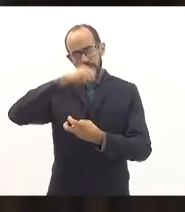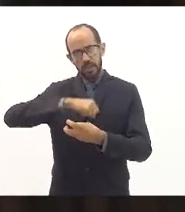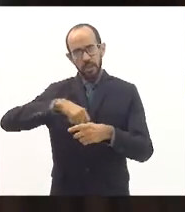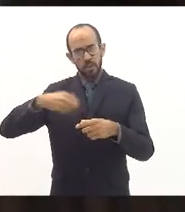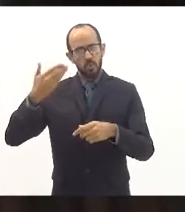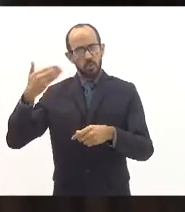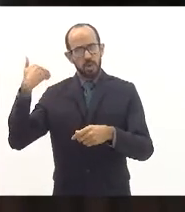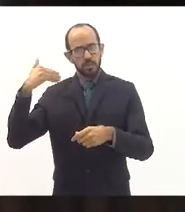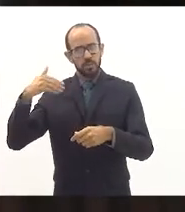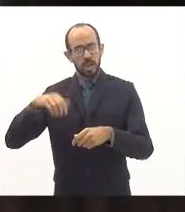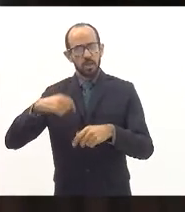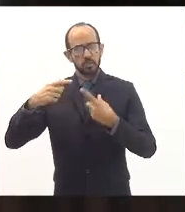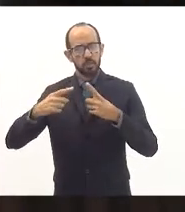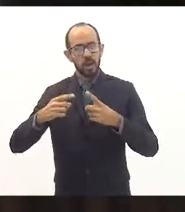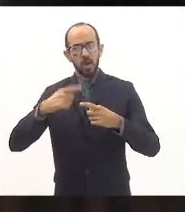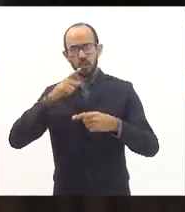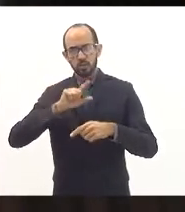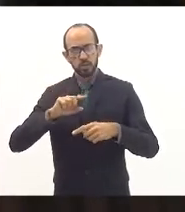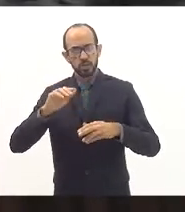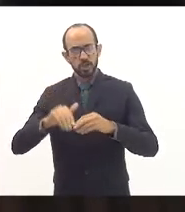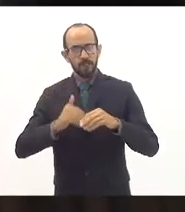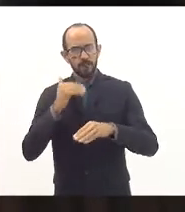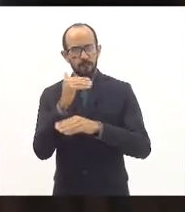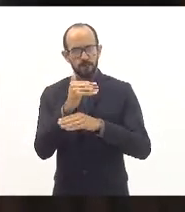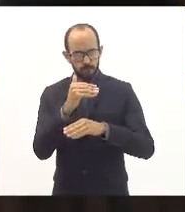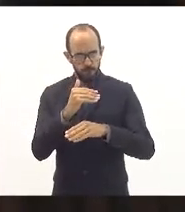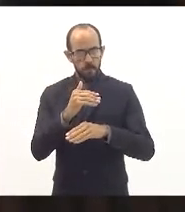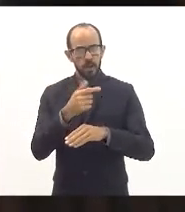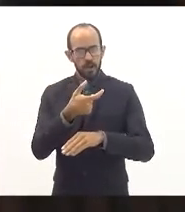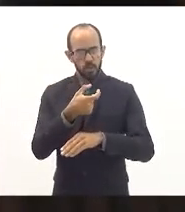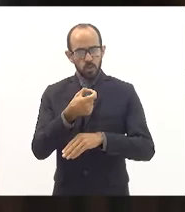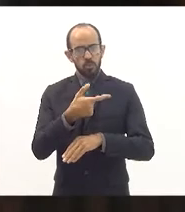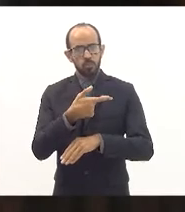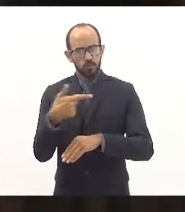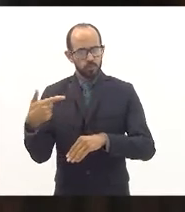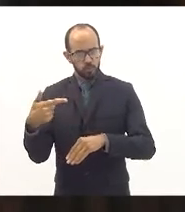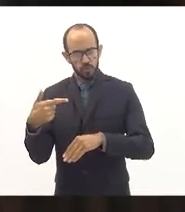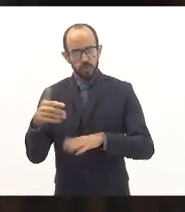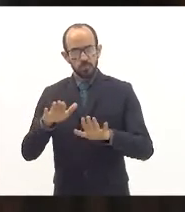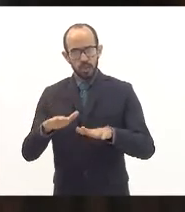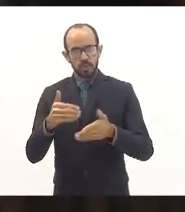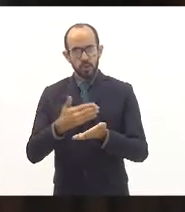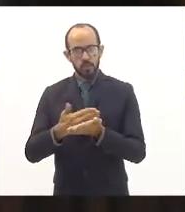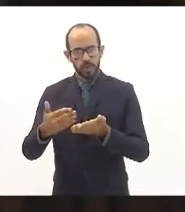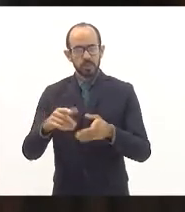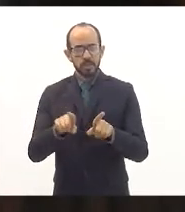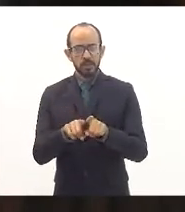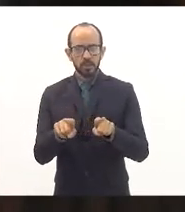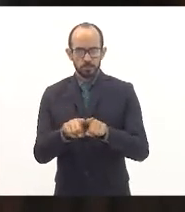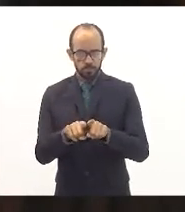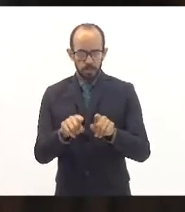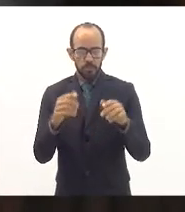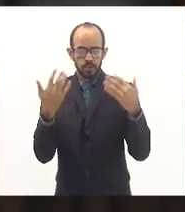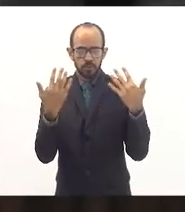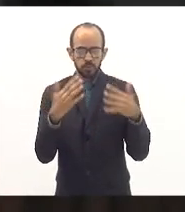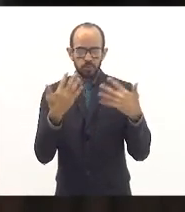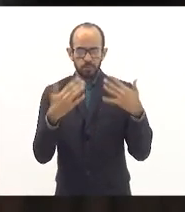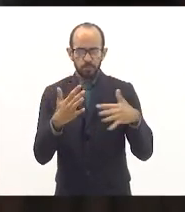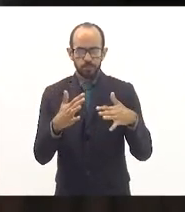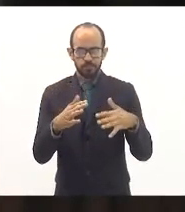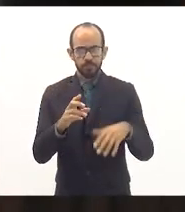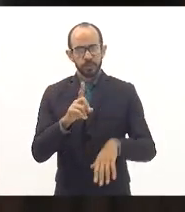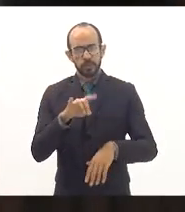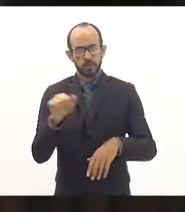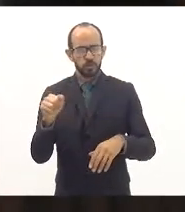enfrentarmos o novo ano. Mas o ano de 2022 também começa para celebrarmos datas